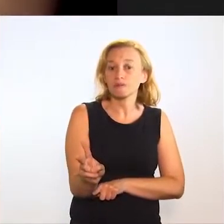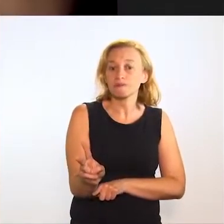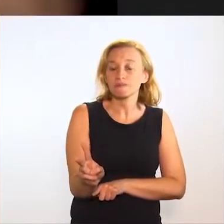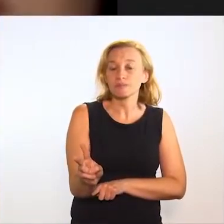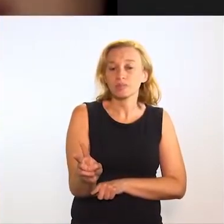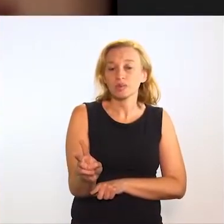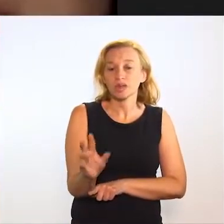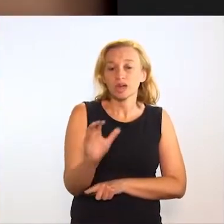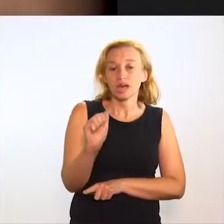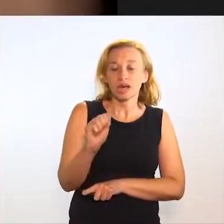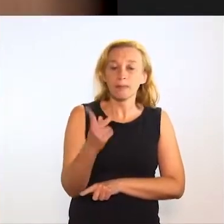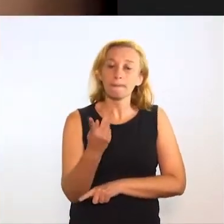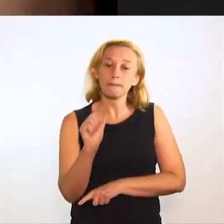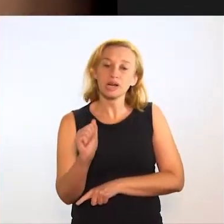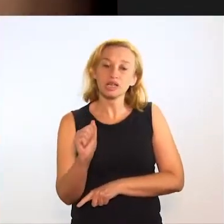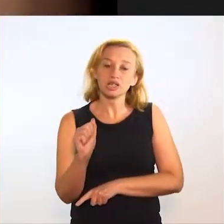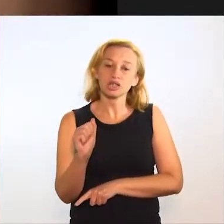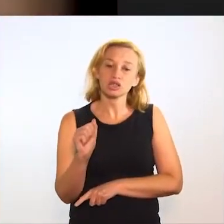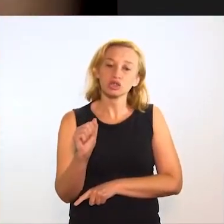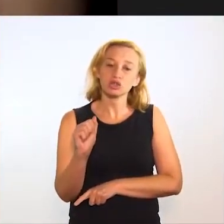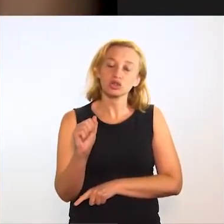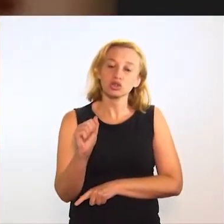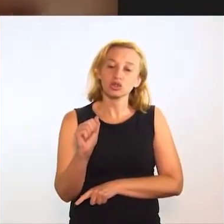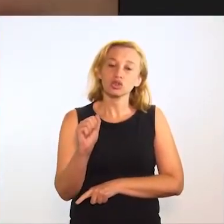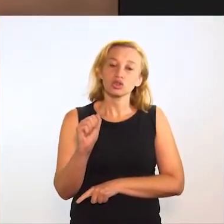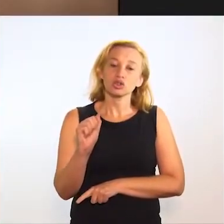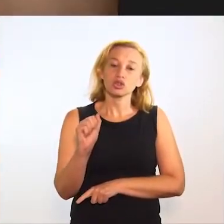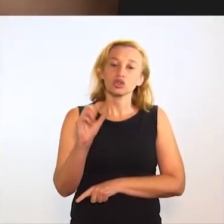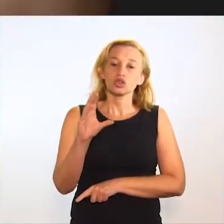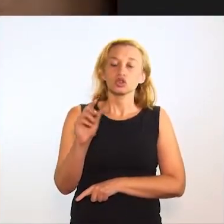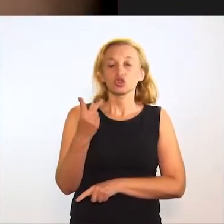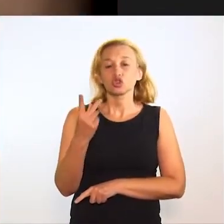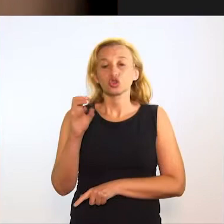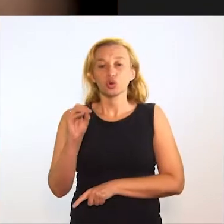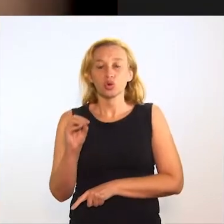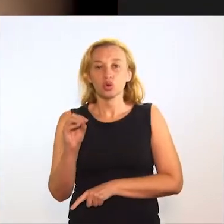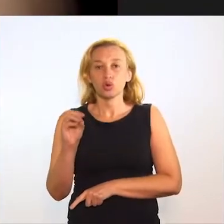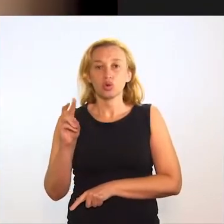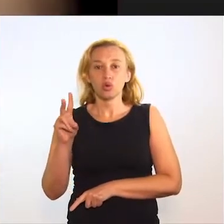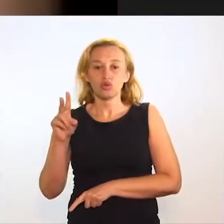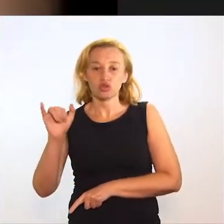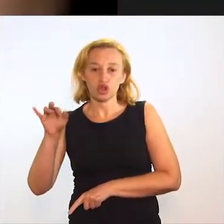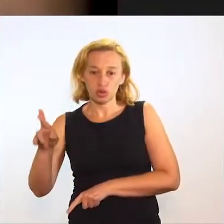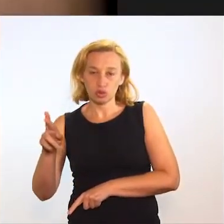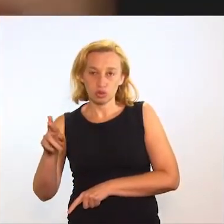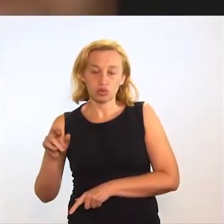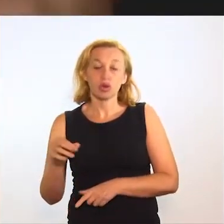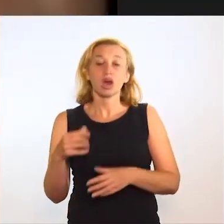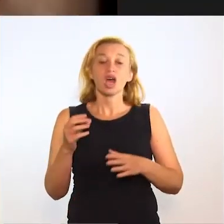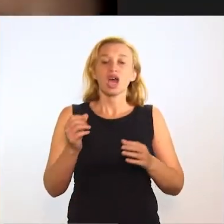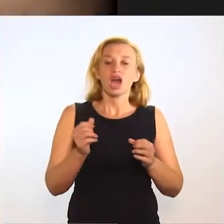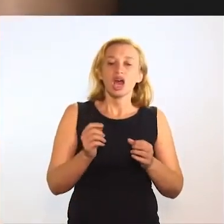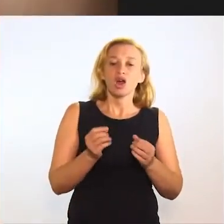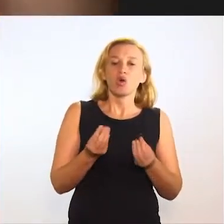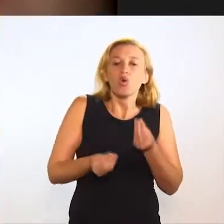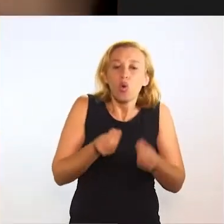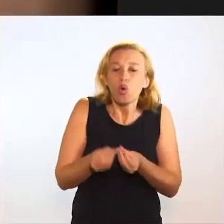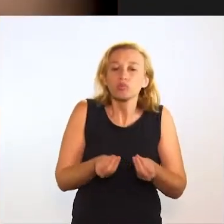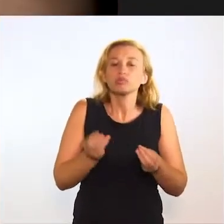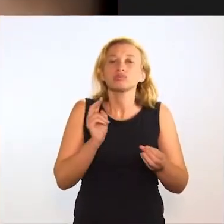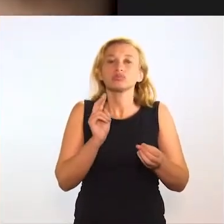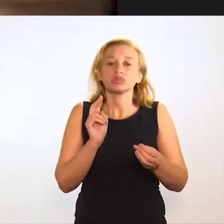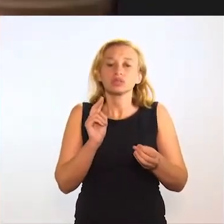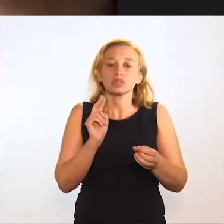fazendo a campanha Show Covid, esclarecendo a população sobre as formas